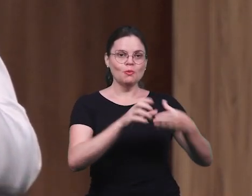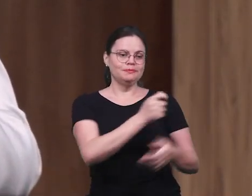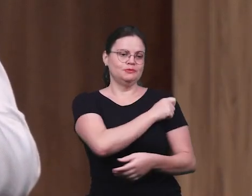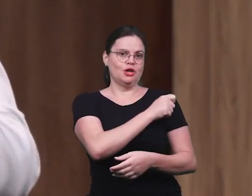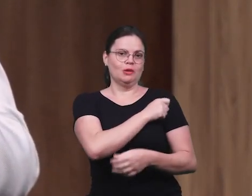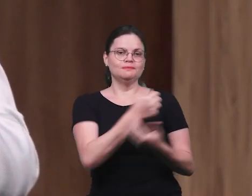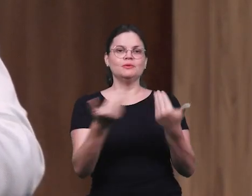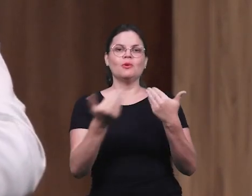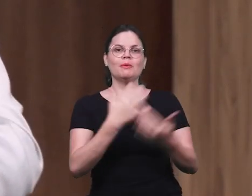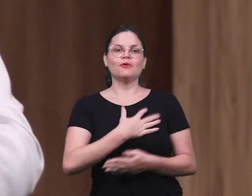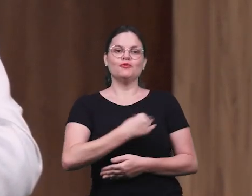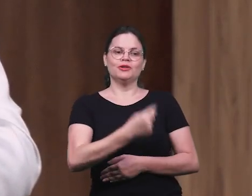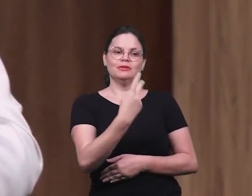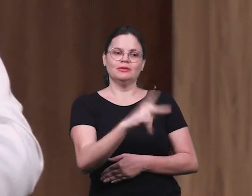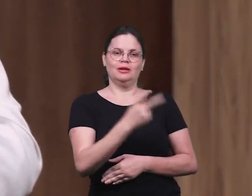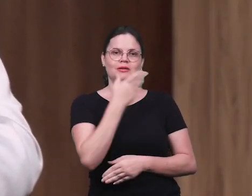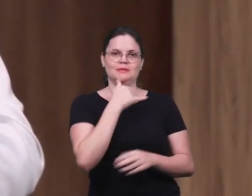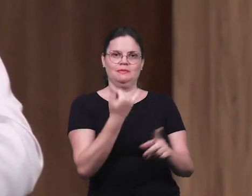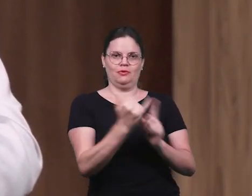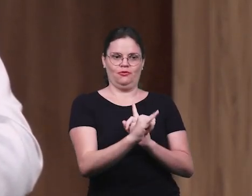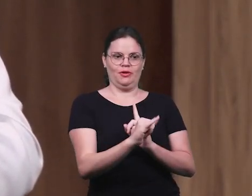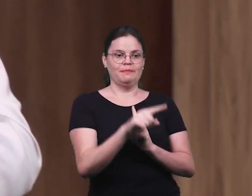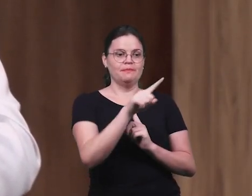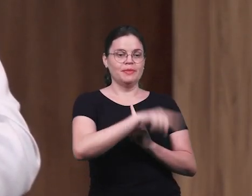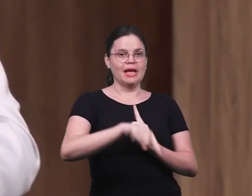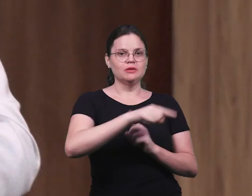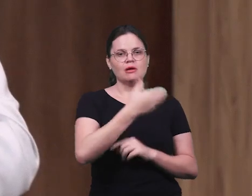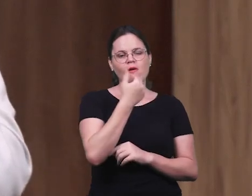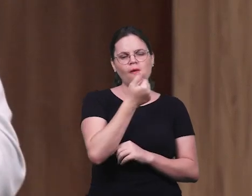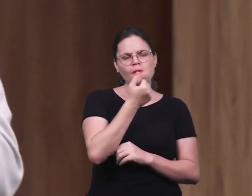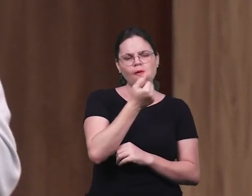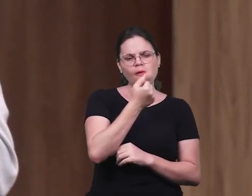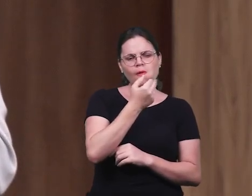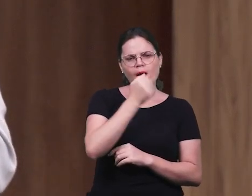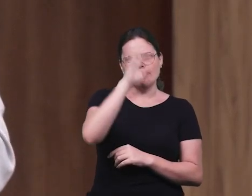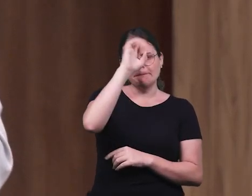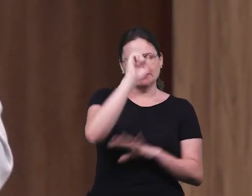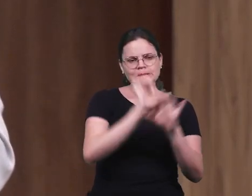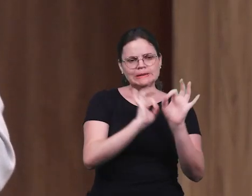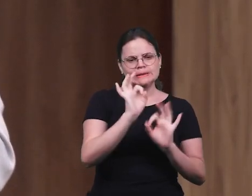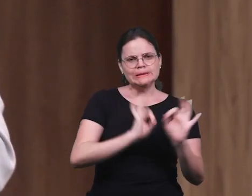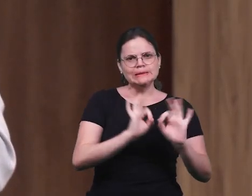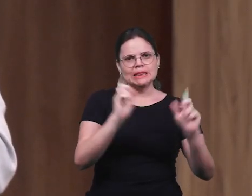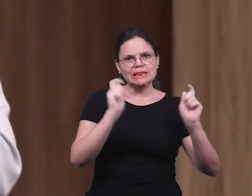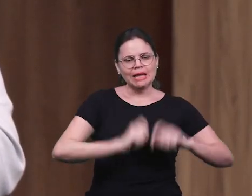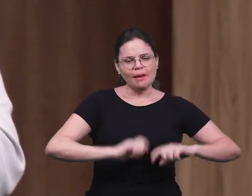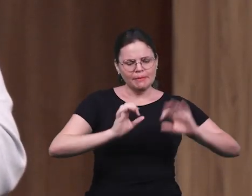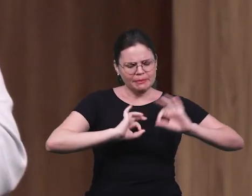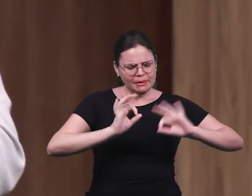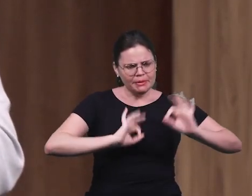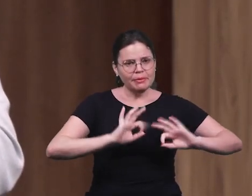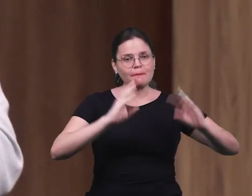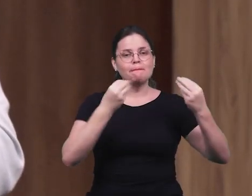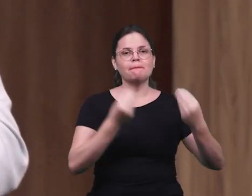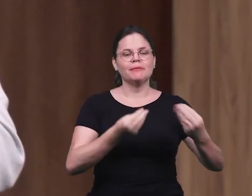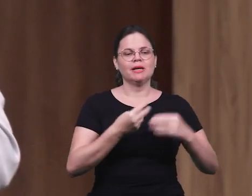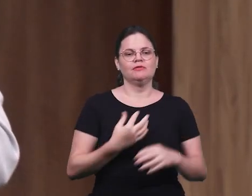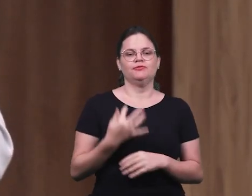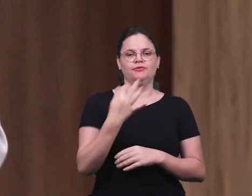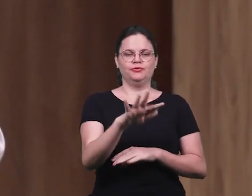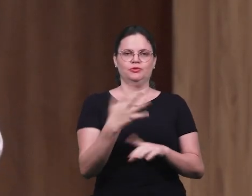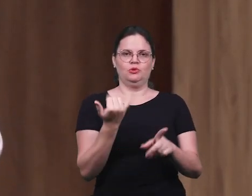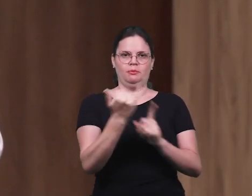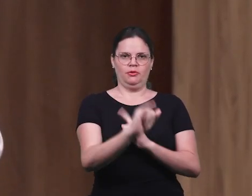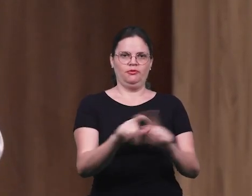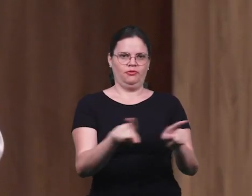sendo preparados para um dia ser profetas. Então, o ideal é que os filhos dos profetas um dia se transformassem em profetas. Por